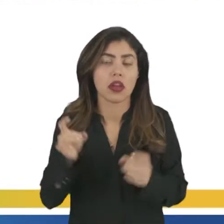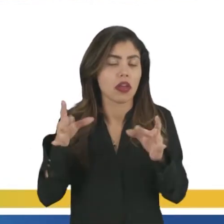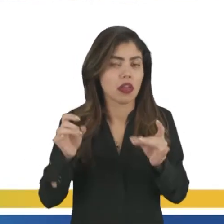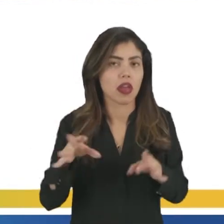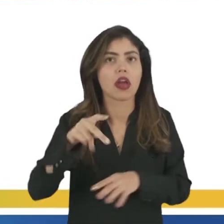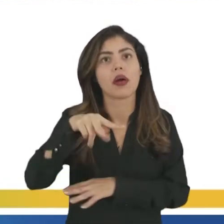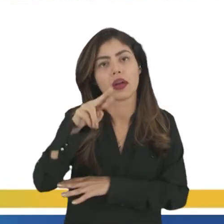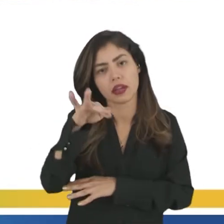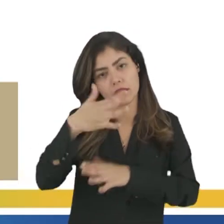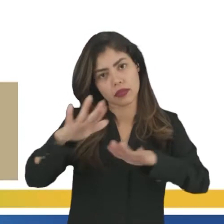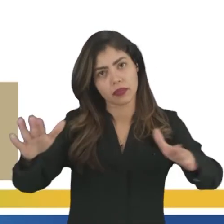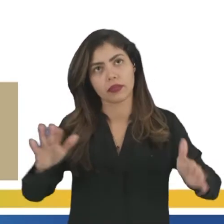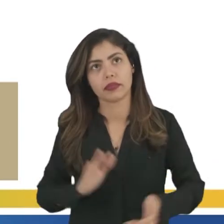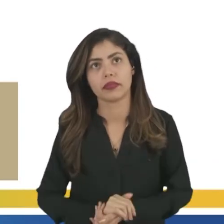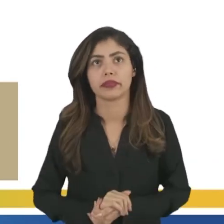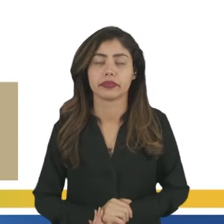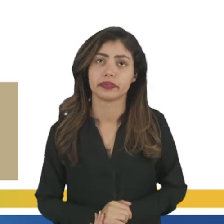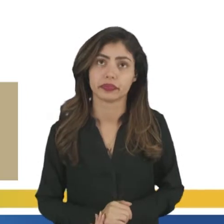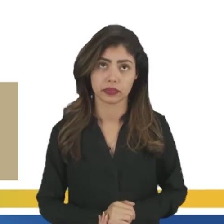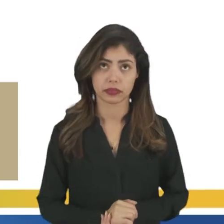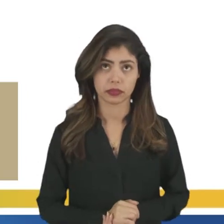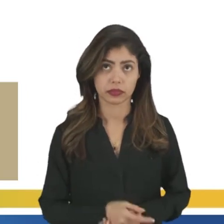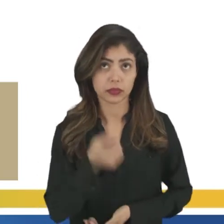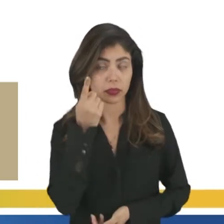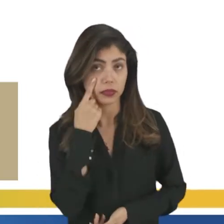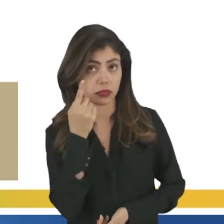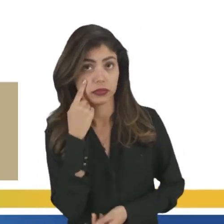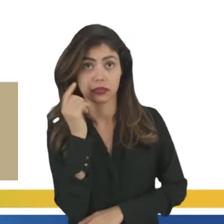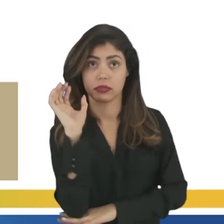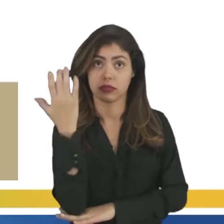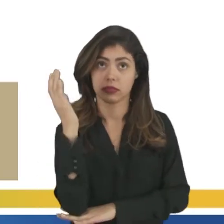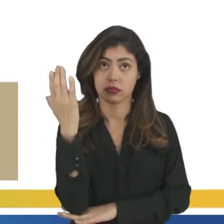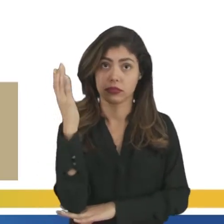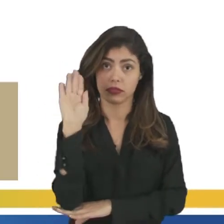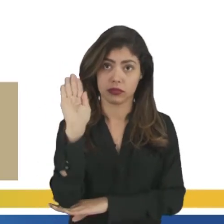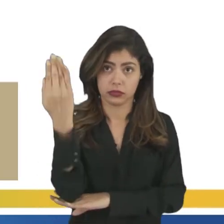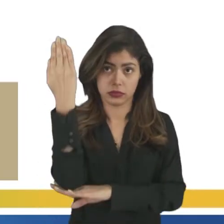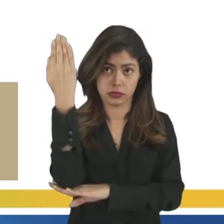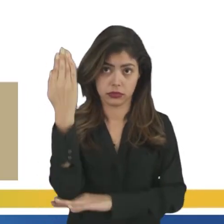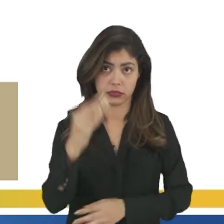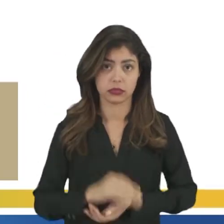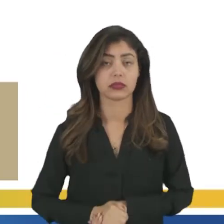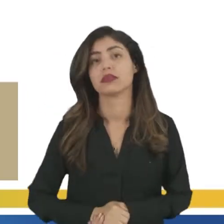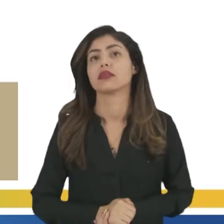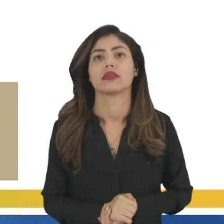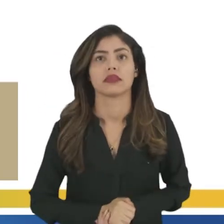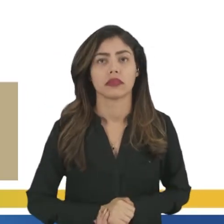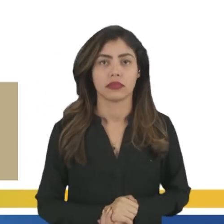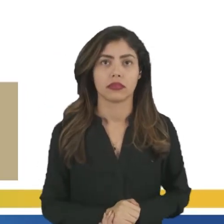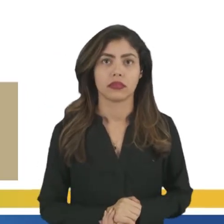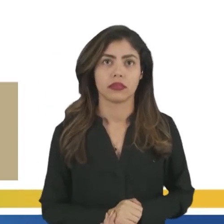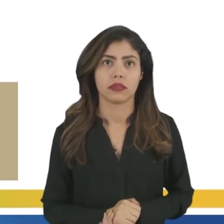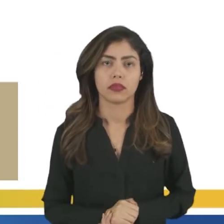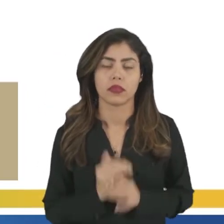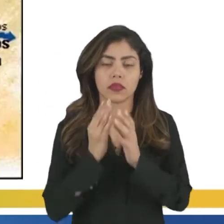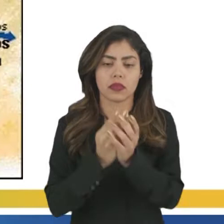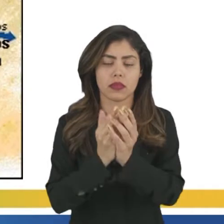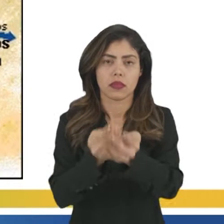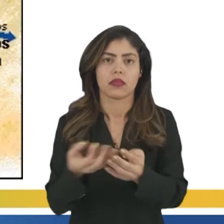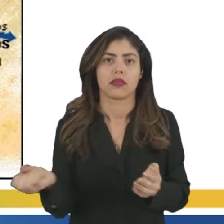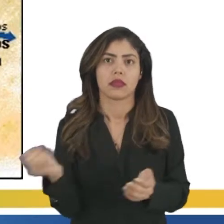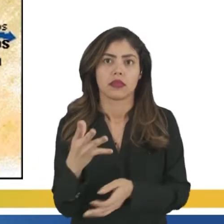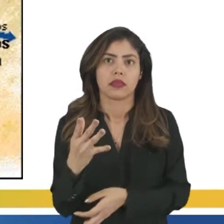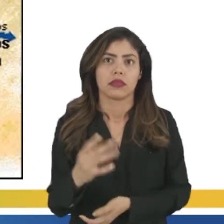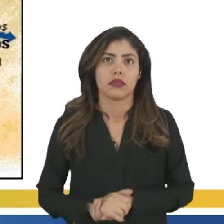também favoreceram o comércio marítimo. Então aqui nós vamos ter o cedro, né, o murici, e o navio mercante fenício,